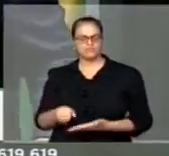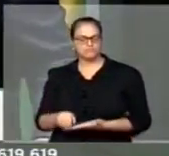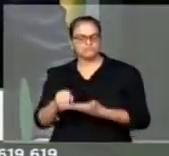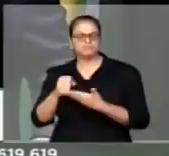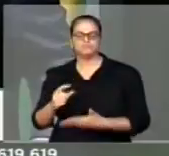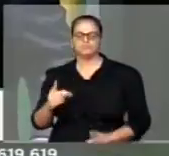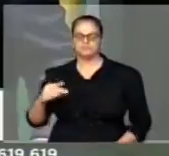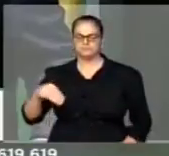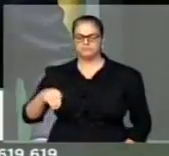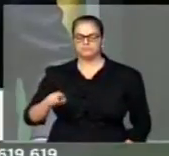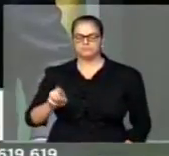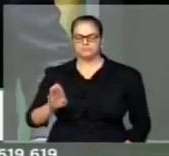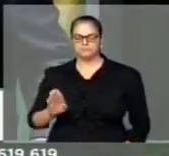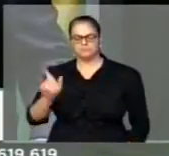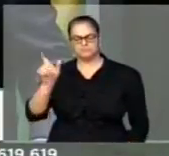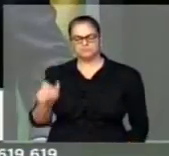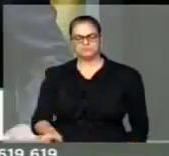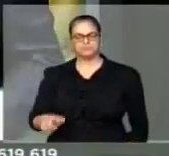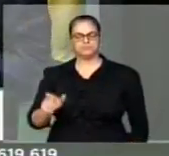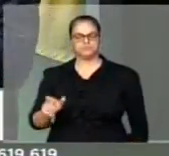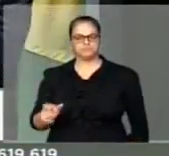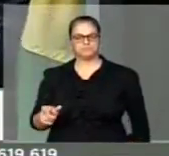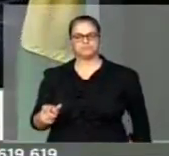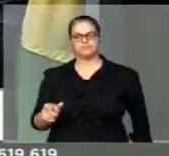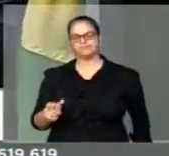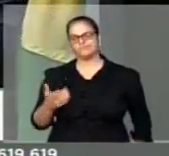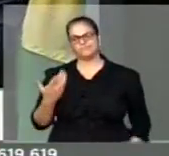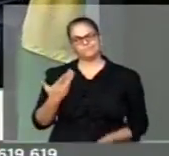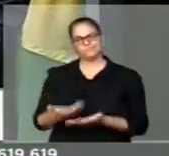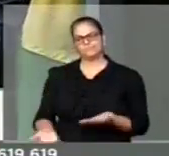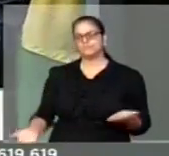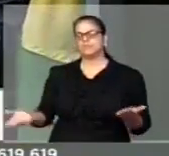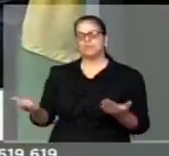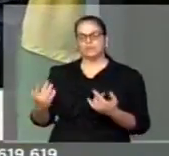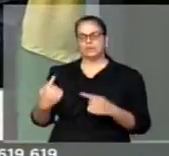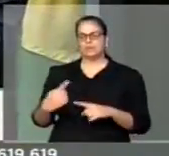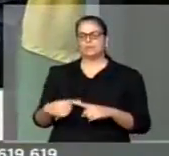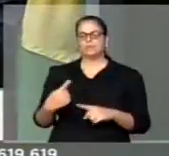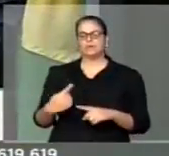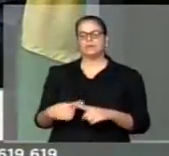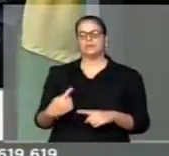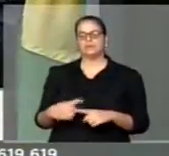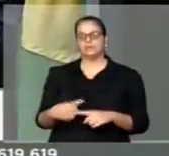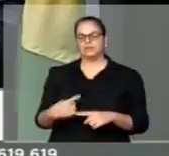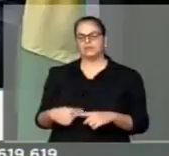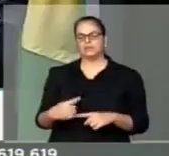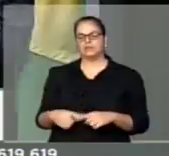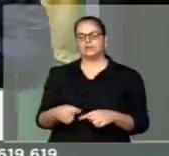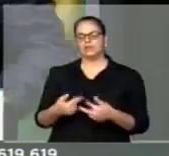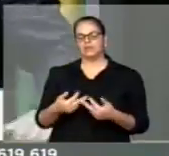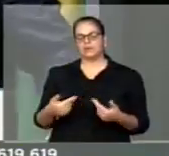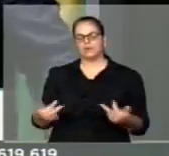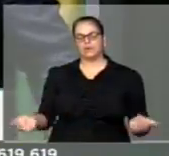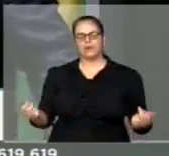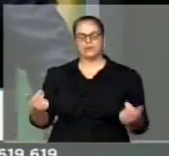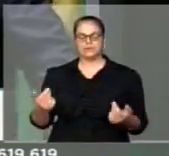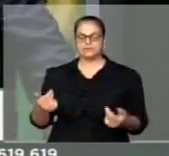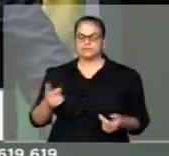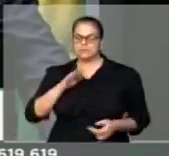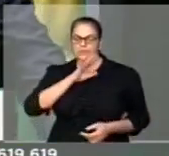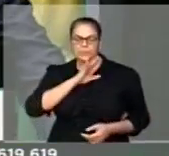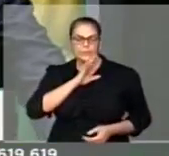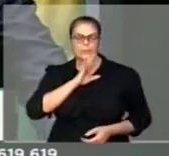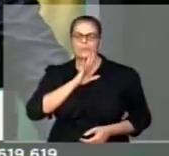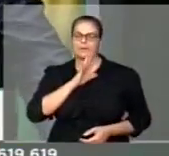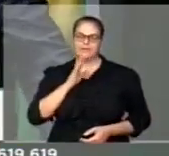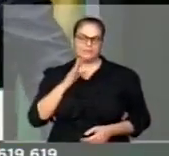de dúvida, teve a sua vida política ceifada exatamente pelas ingratidões, as incoerências que muitas vezes o mundo